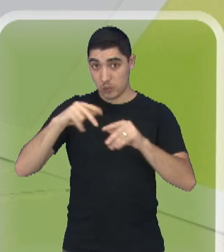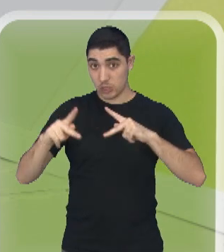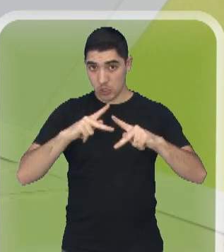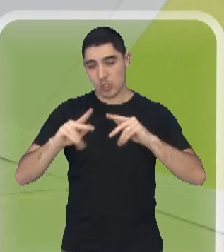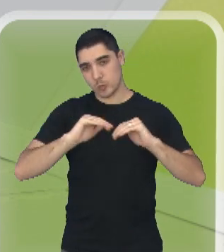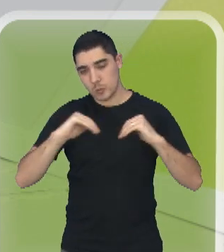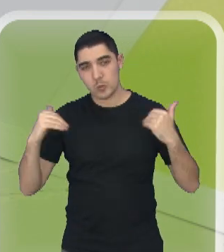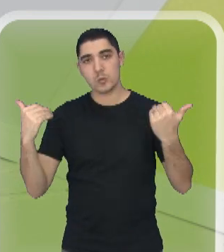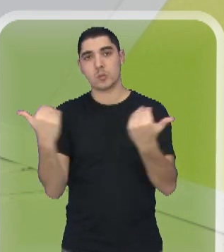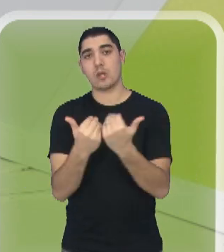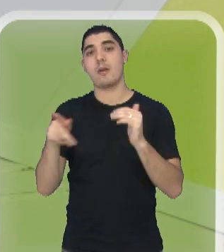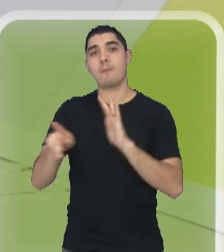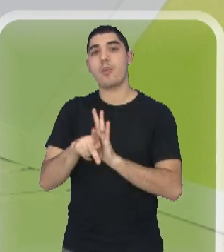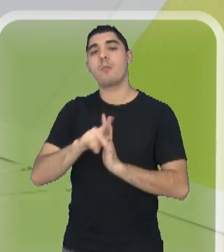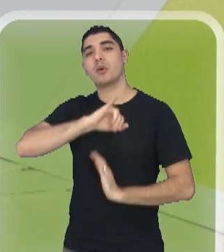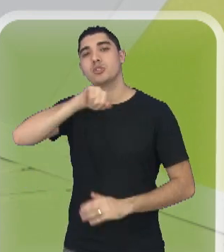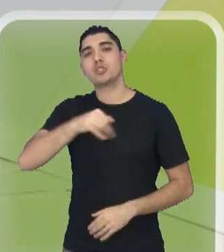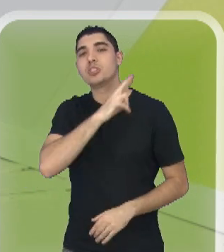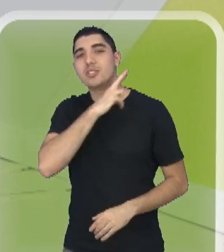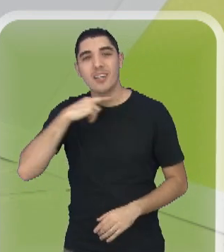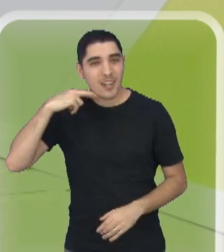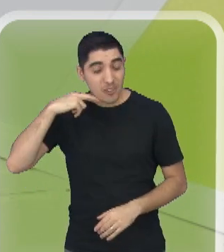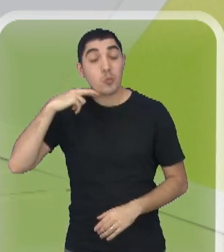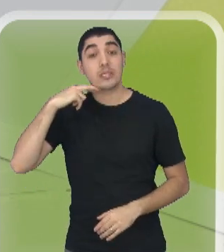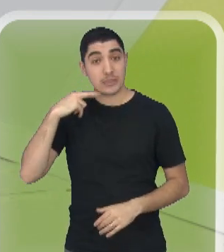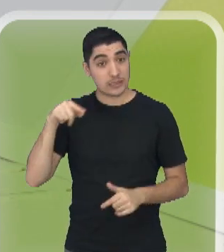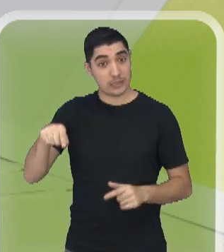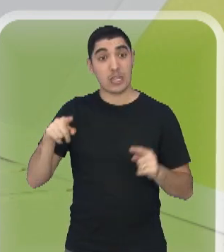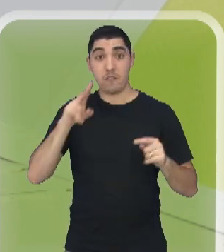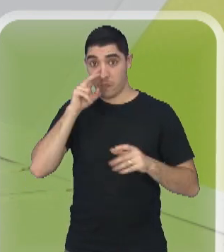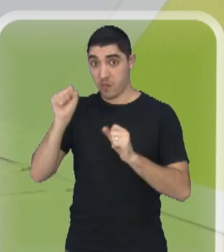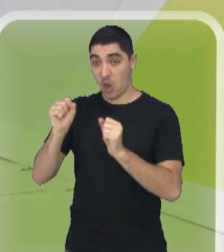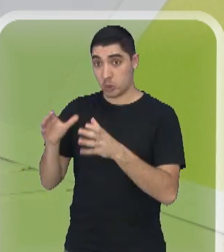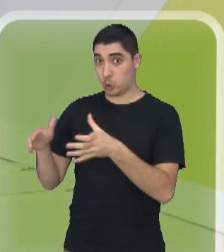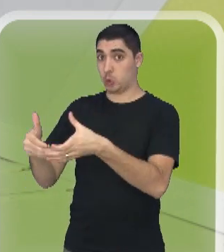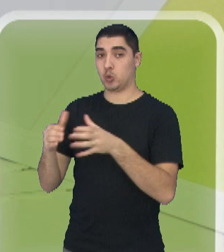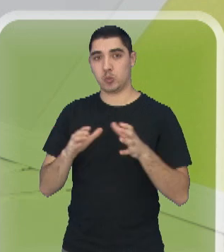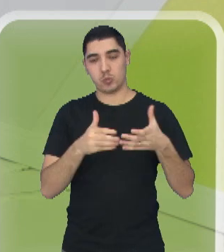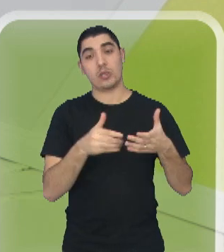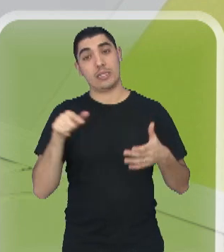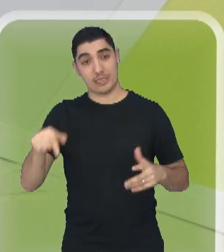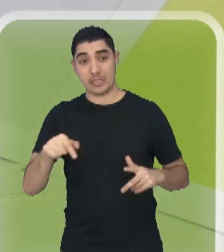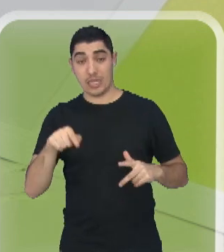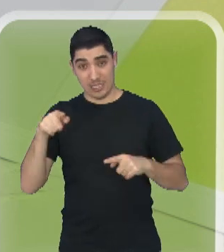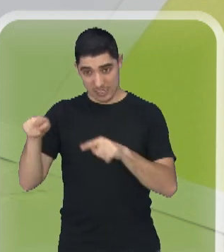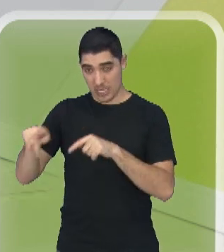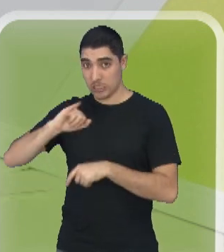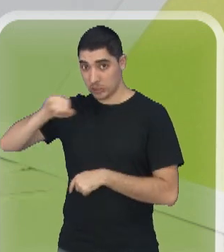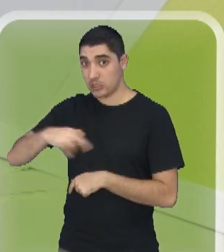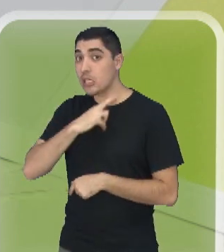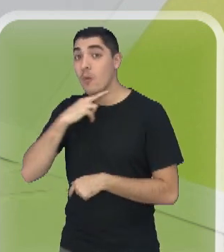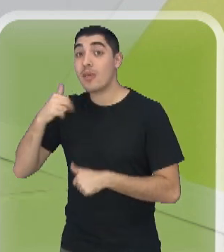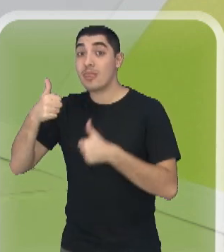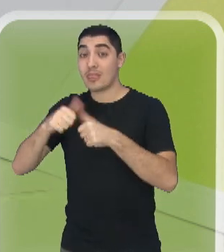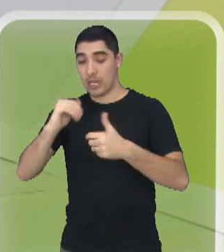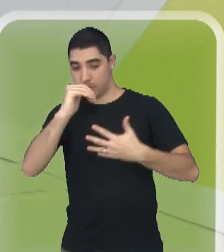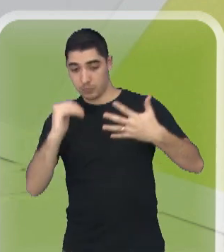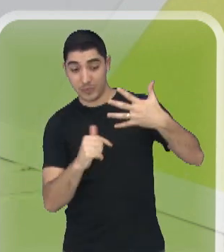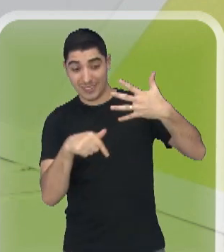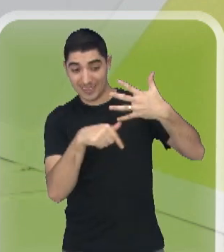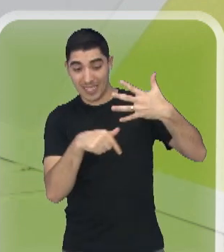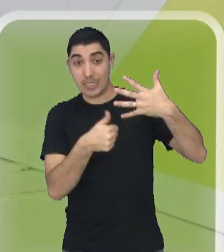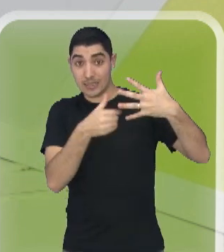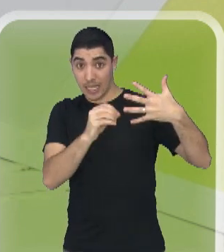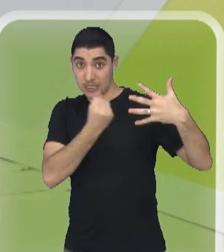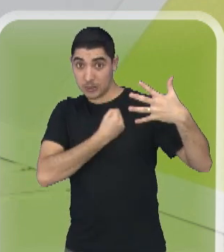de Santa Catarina. O Jaraguá, aquele timaço. Jogo difícil para o São José, já que os catarinenses aparecem na 7ª posição com 10